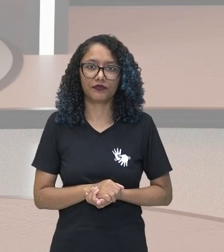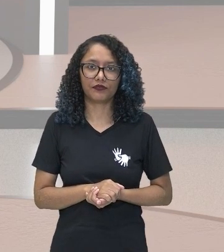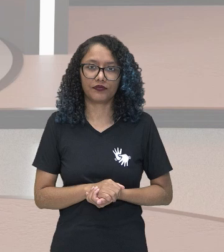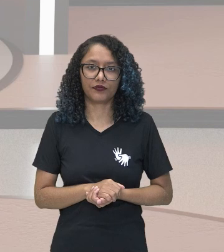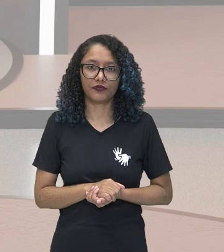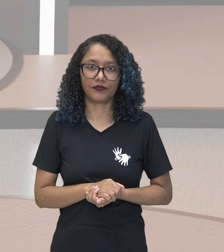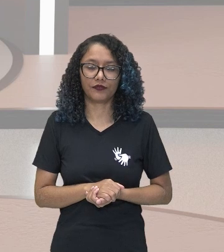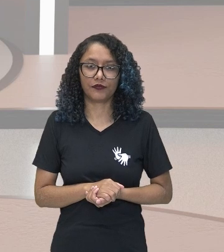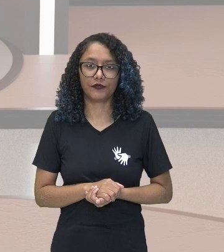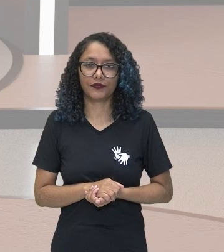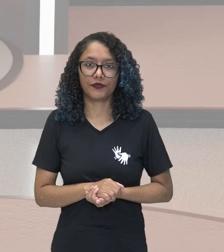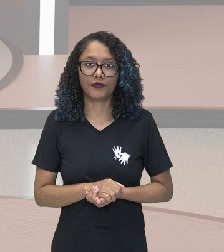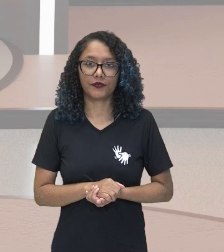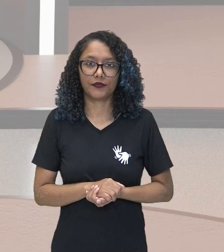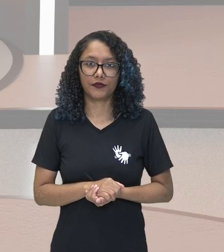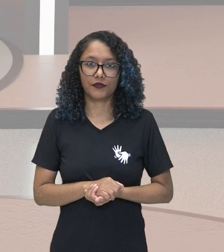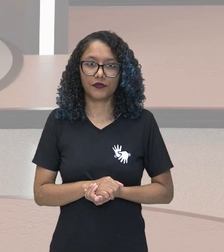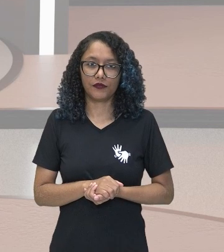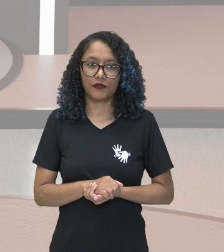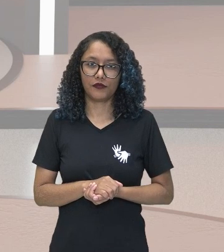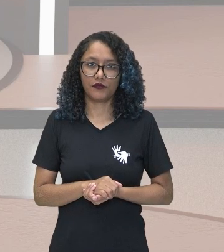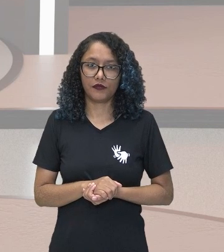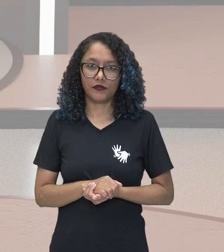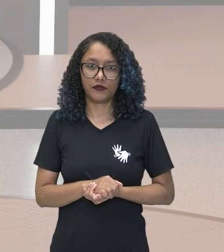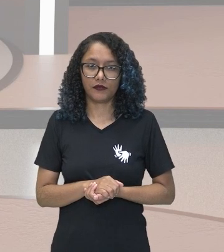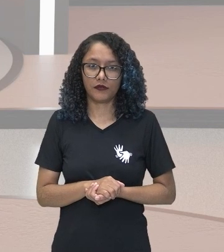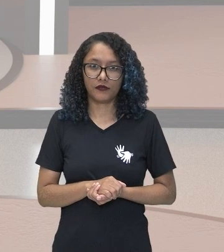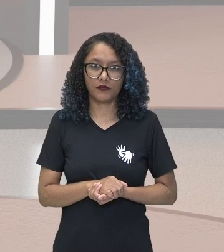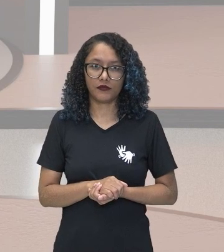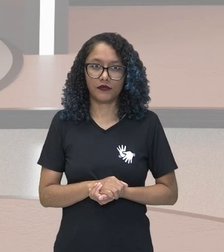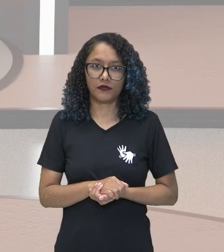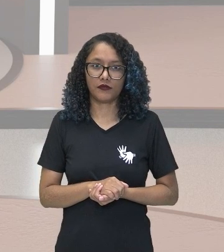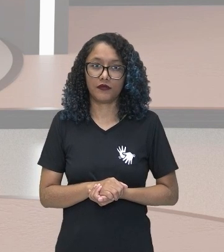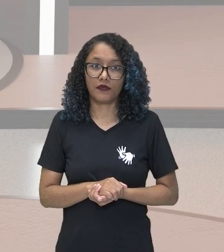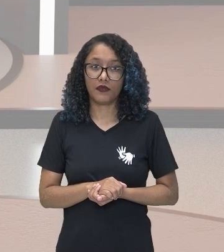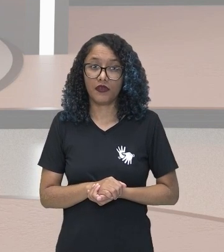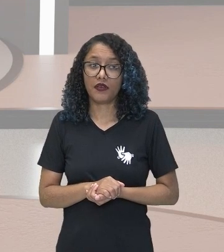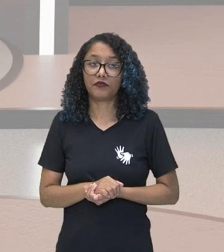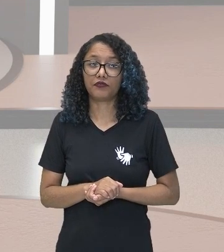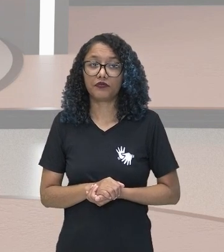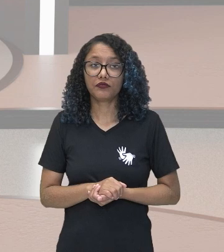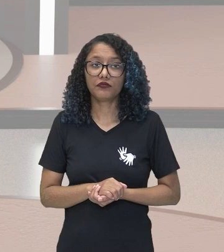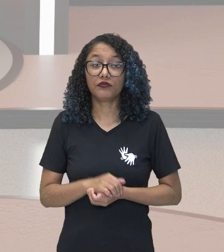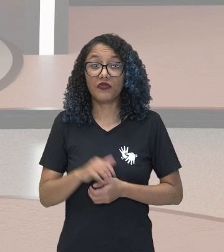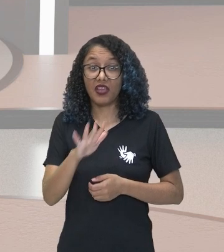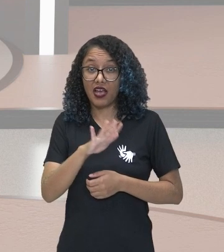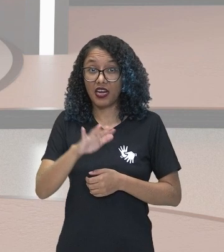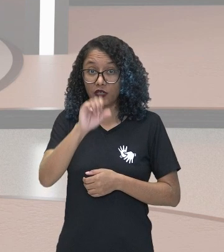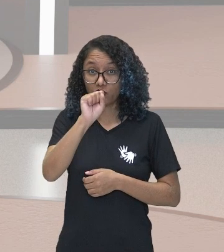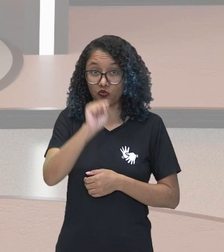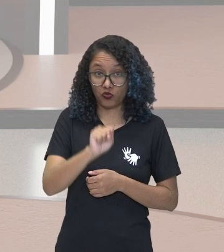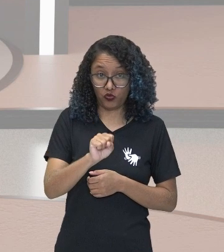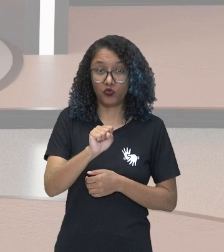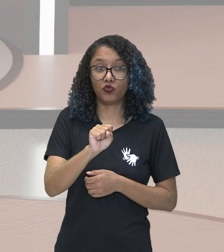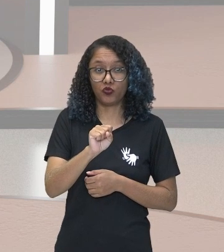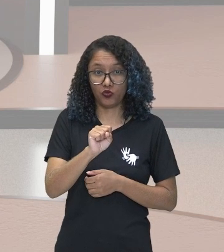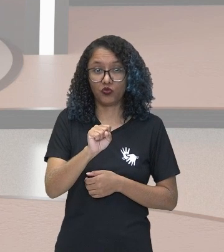aí localizado, ao sul da África e também aí